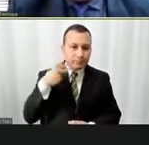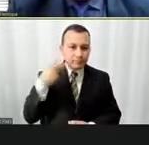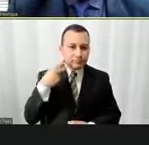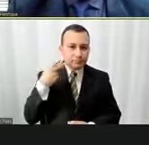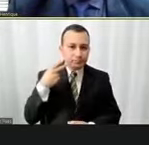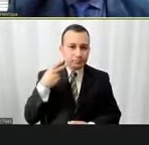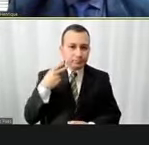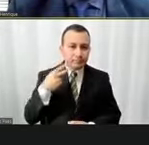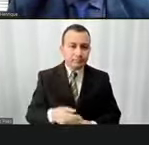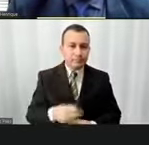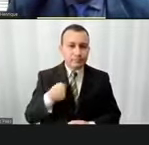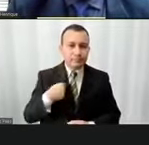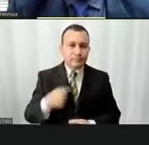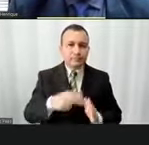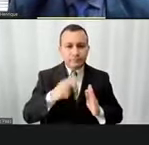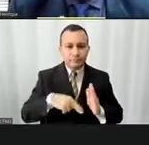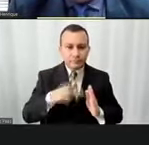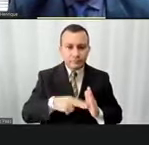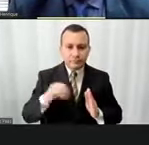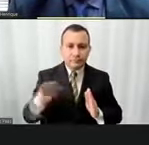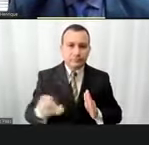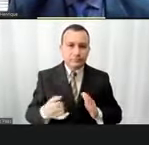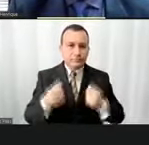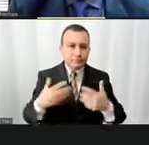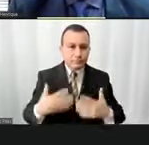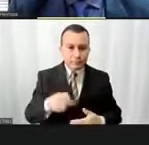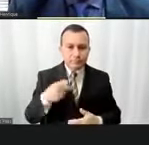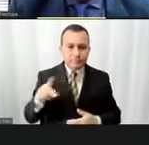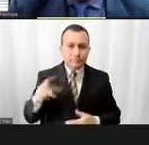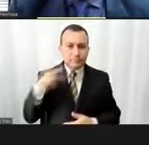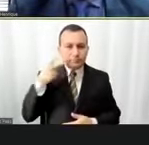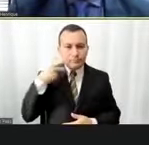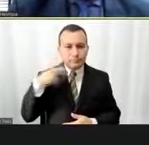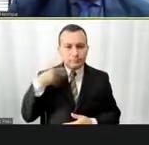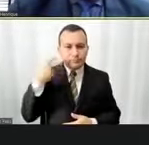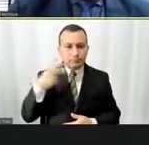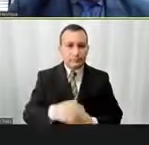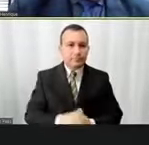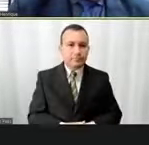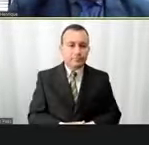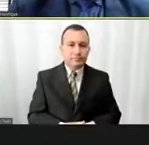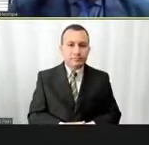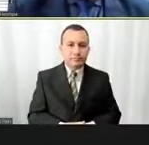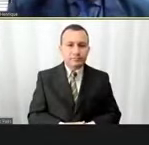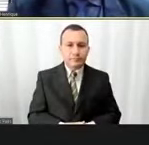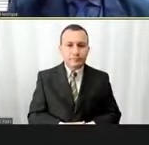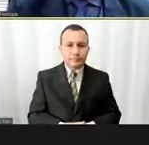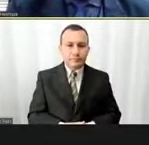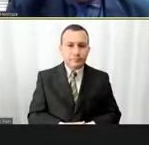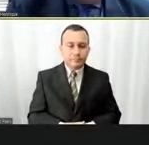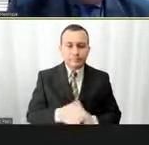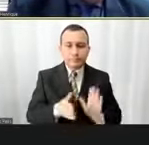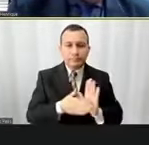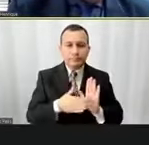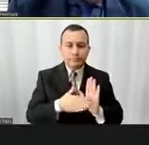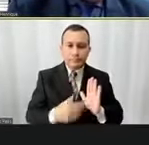eu só ler para a senhora aqui a justificativa do vereador. Tá? A presente